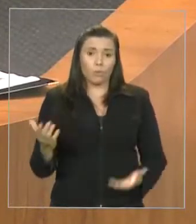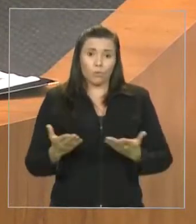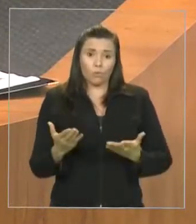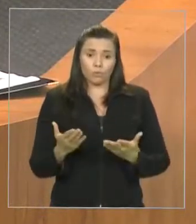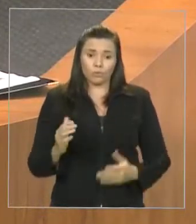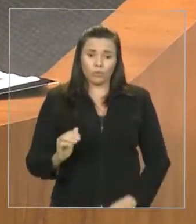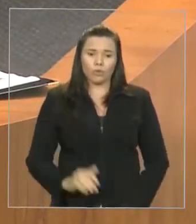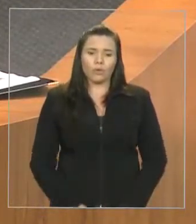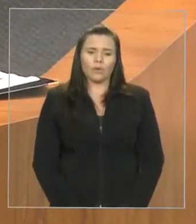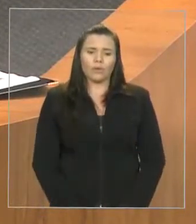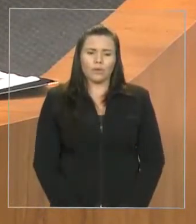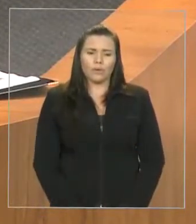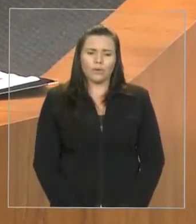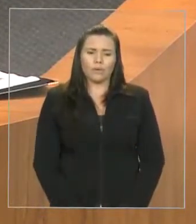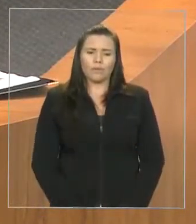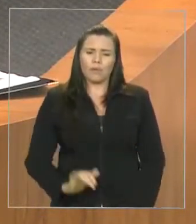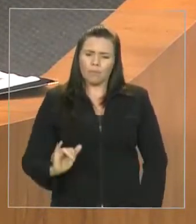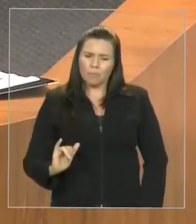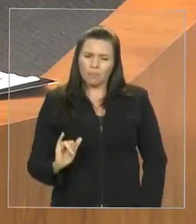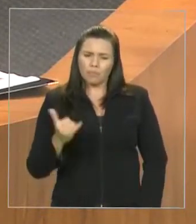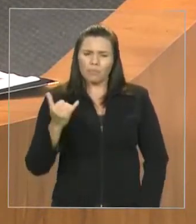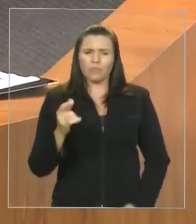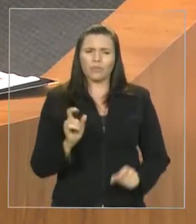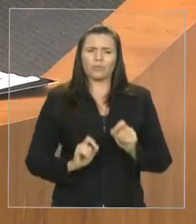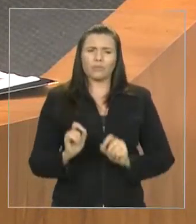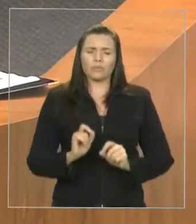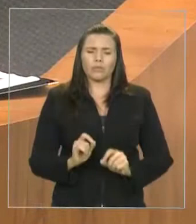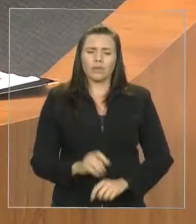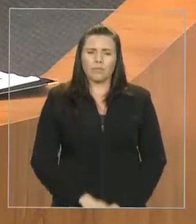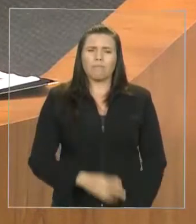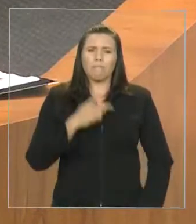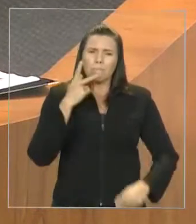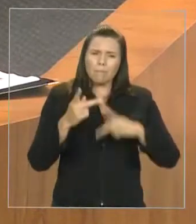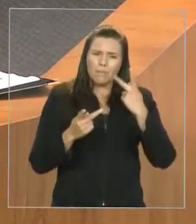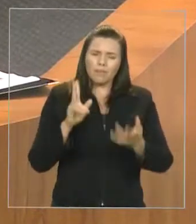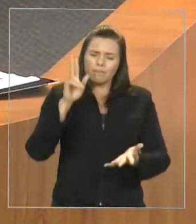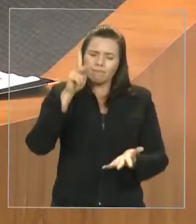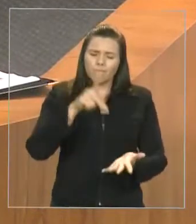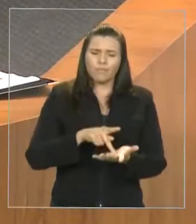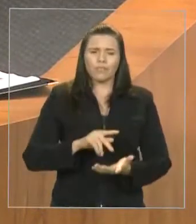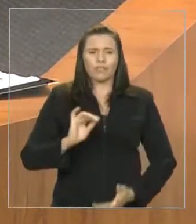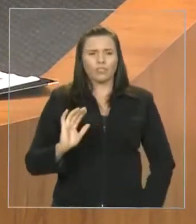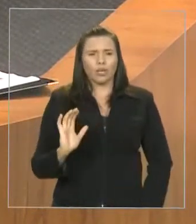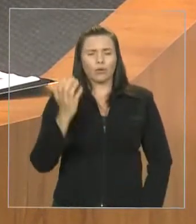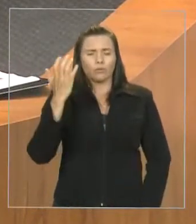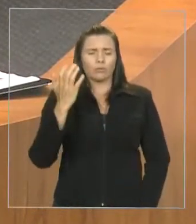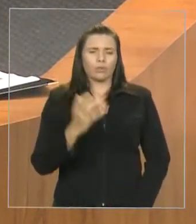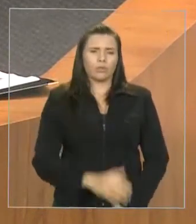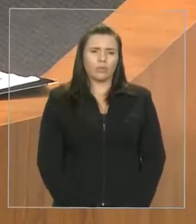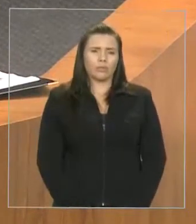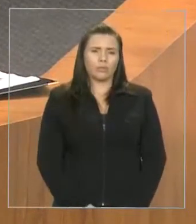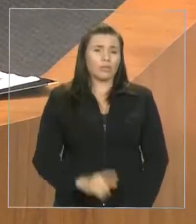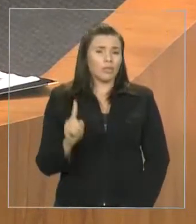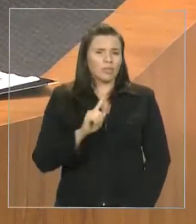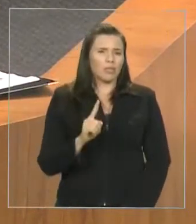de desmascarar a propaganda enganosa do governador Flávio Dino. Então essa é a propaganda, de forma